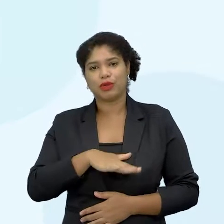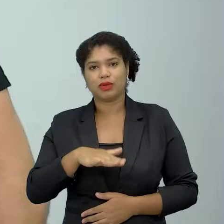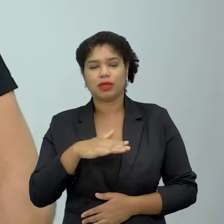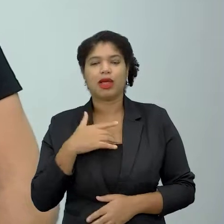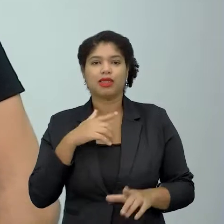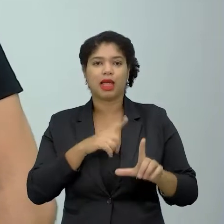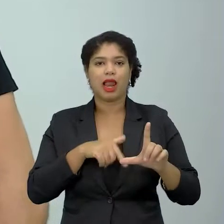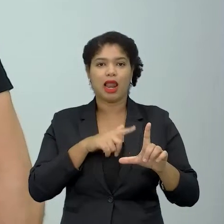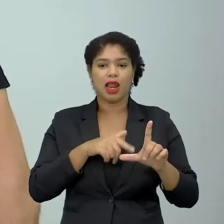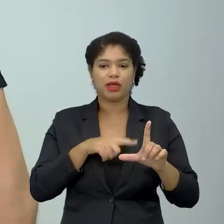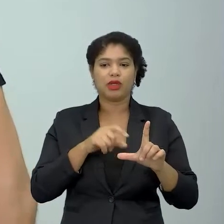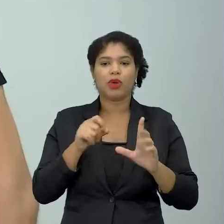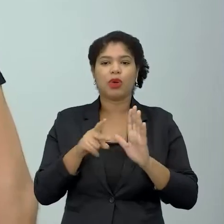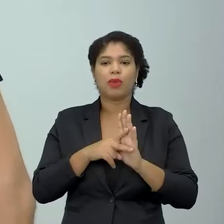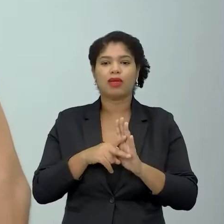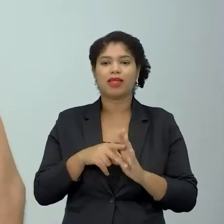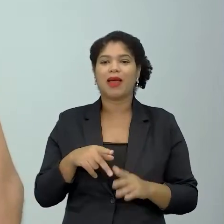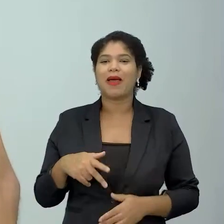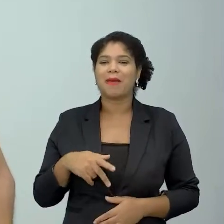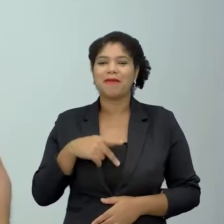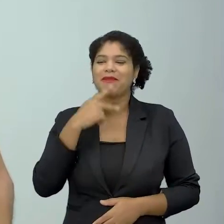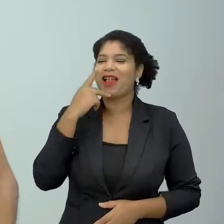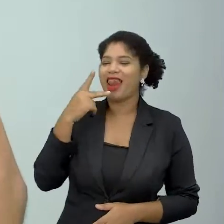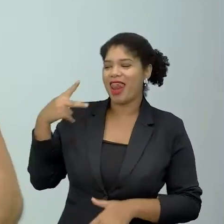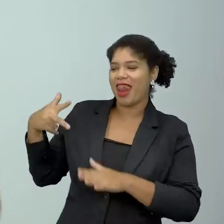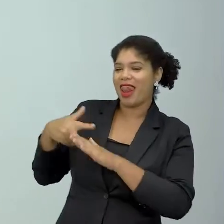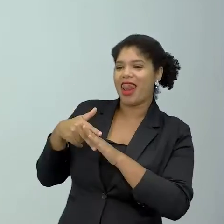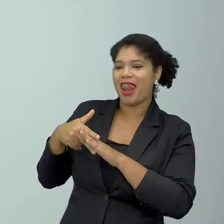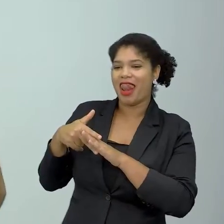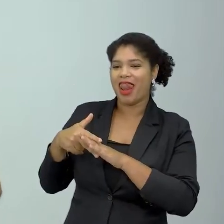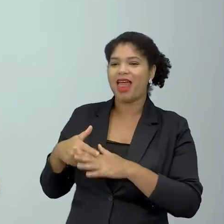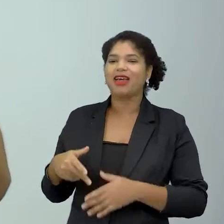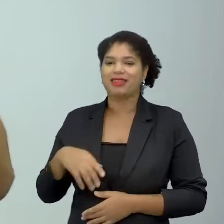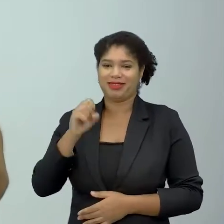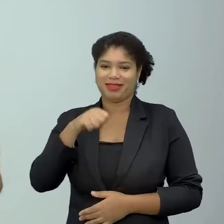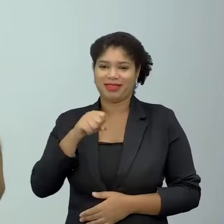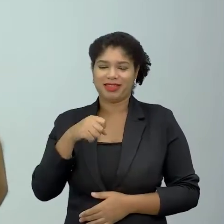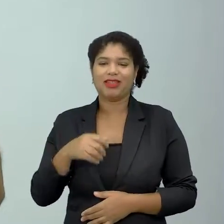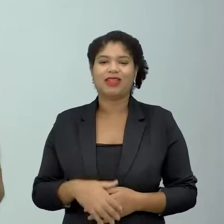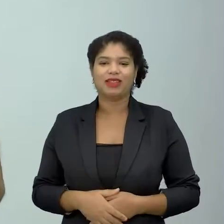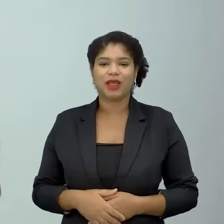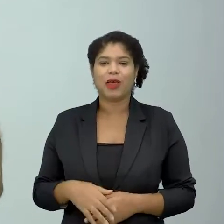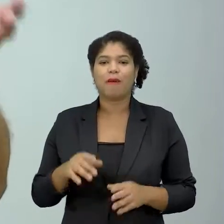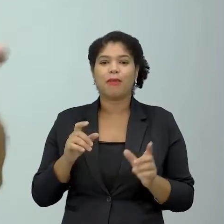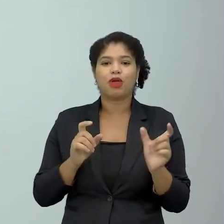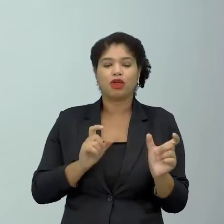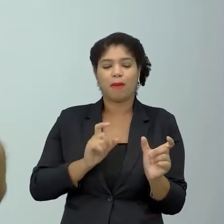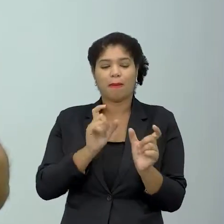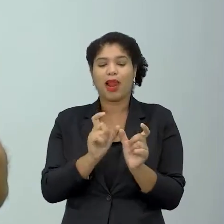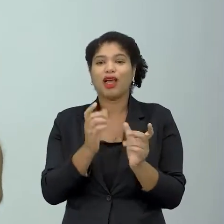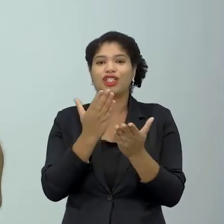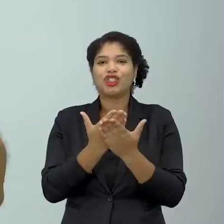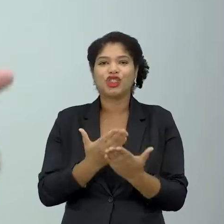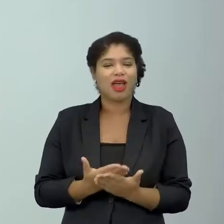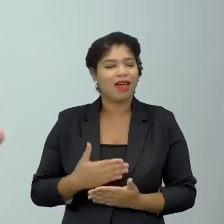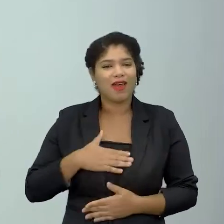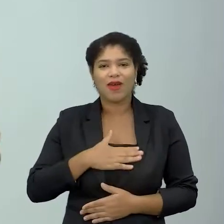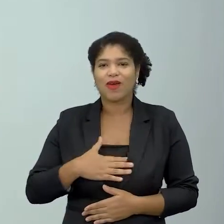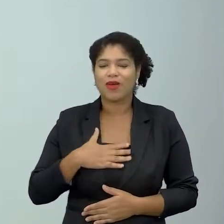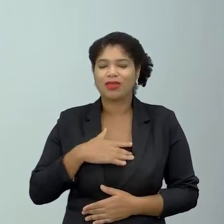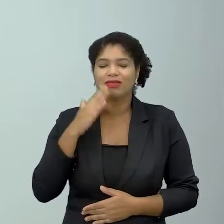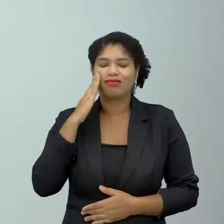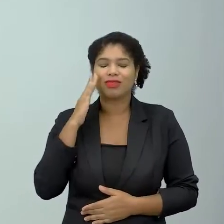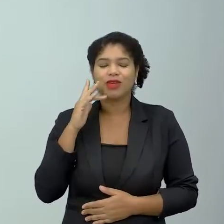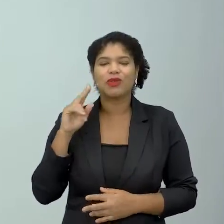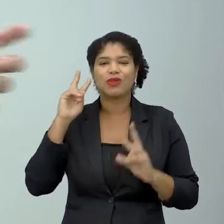né? Eu gosto pela cortar a palavra, né? Então, antropo do homem, logia, o estudo logos, né? A racionalização do homem, a racionalização da sociedade,